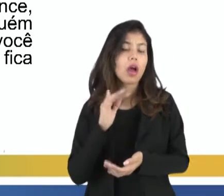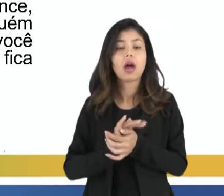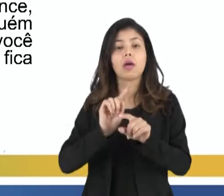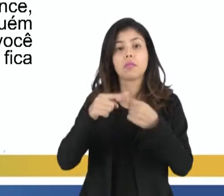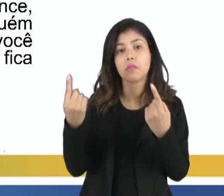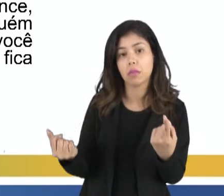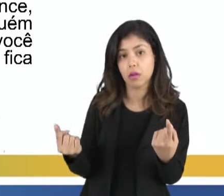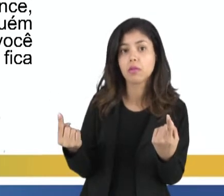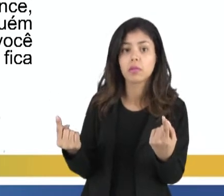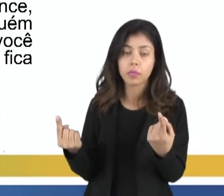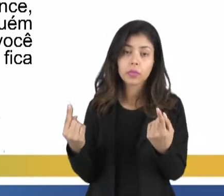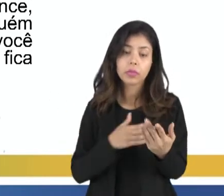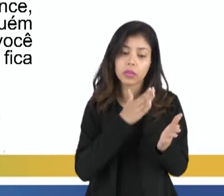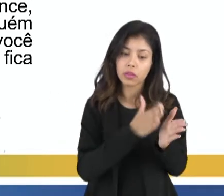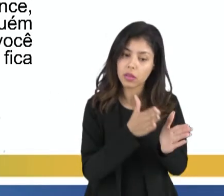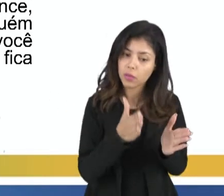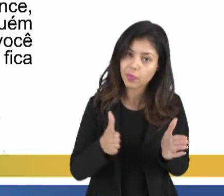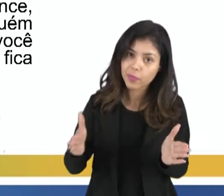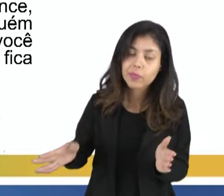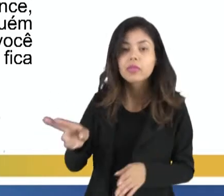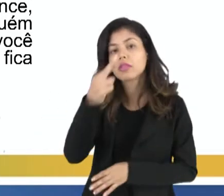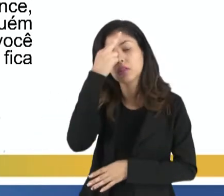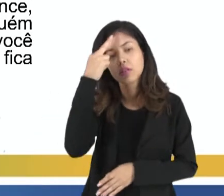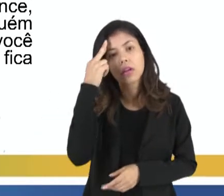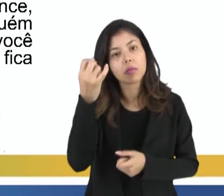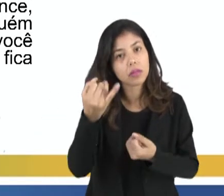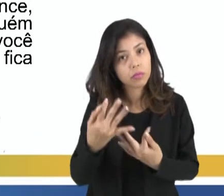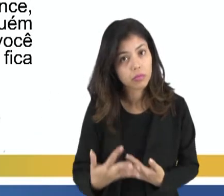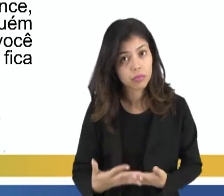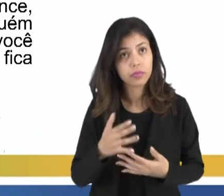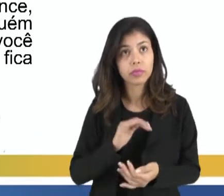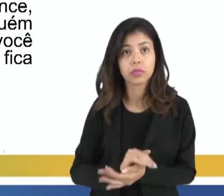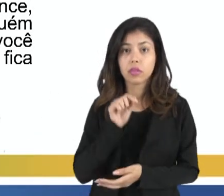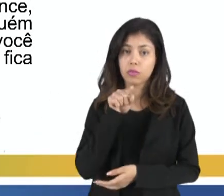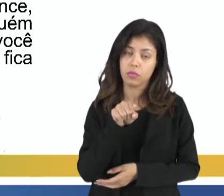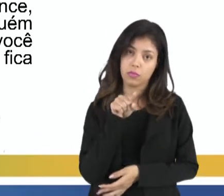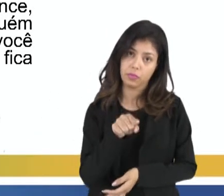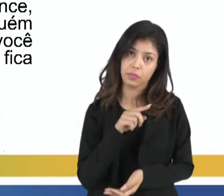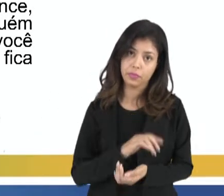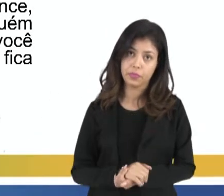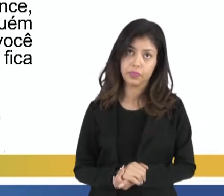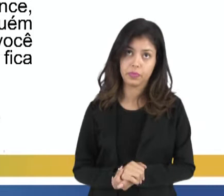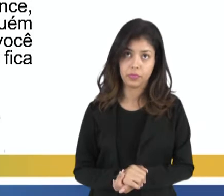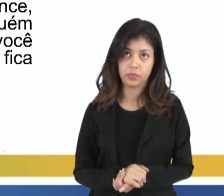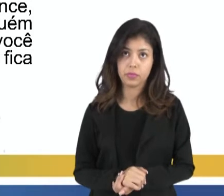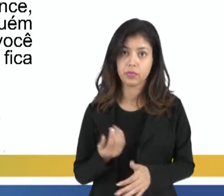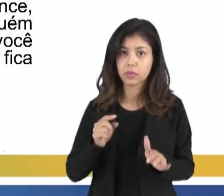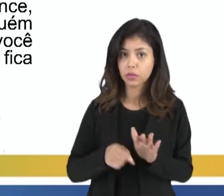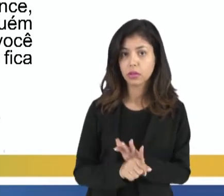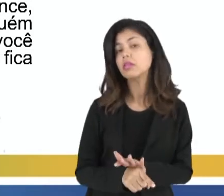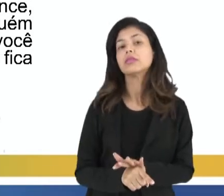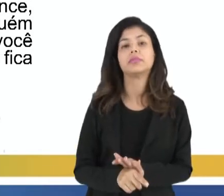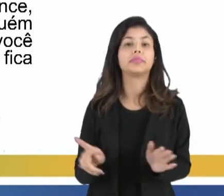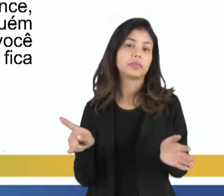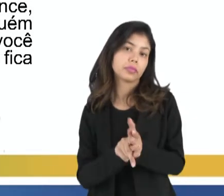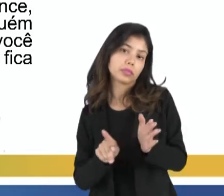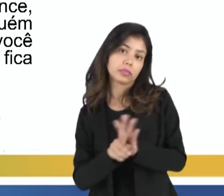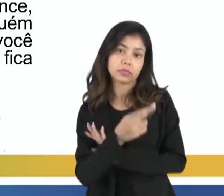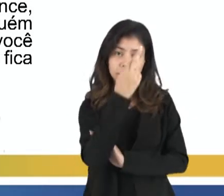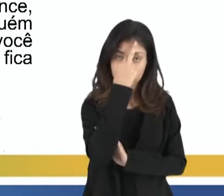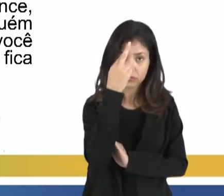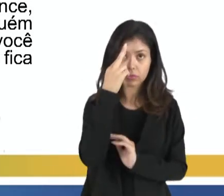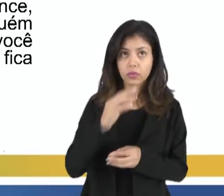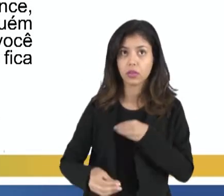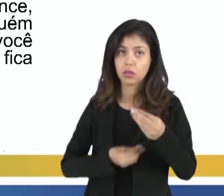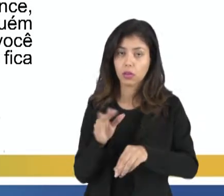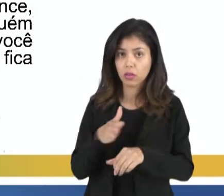que ao decorrer da história, como ela está sendo contada, você entra dentro daquela história e você